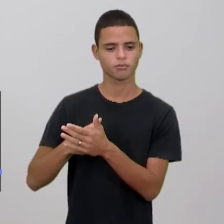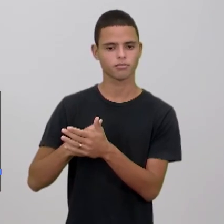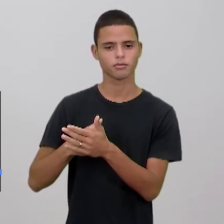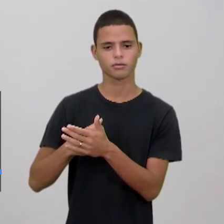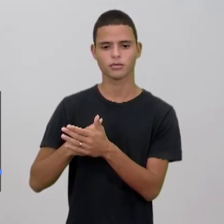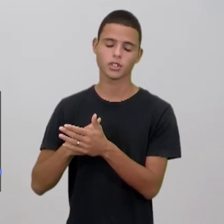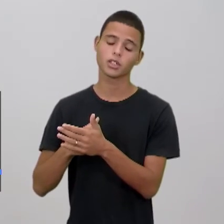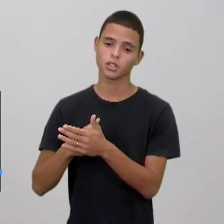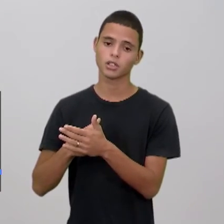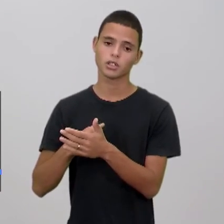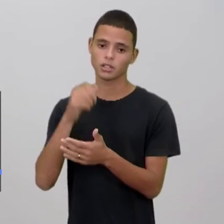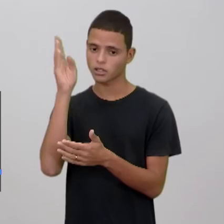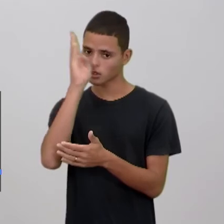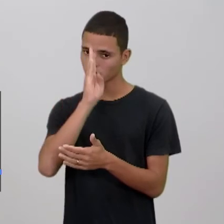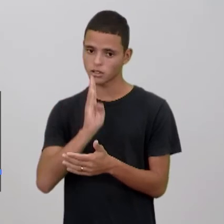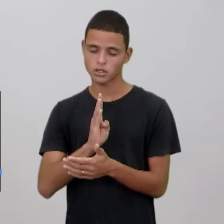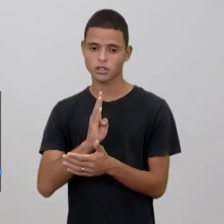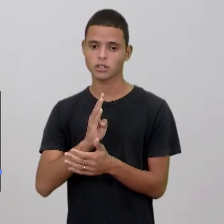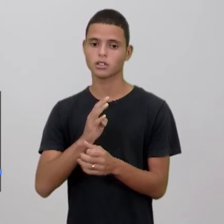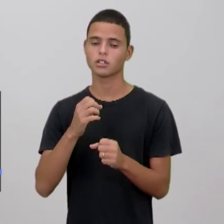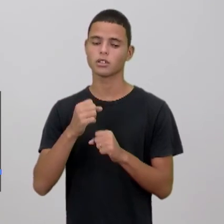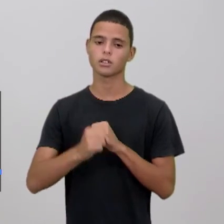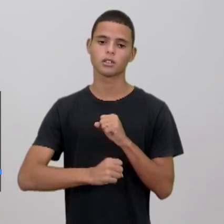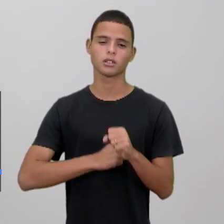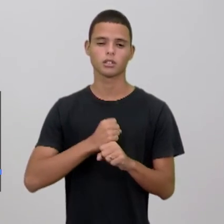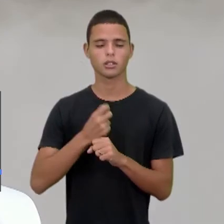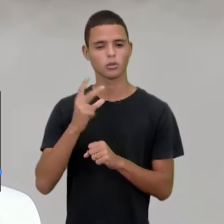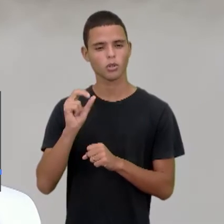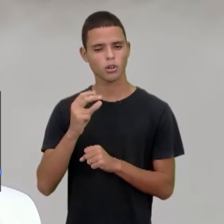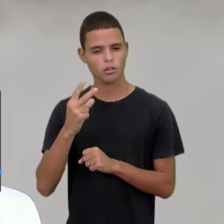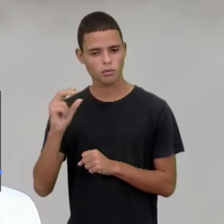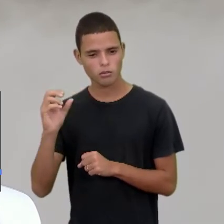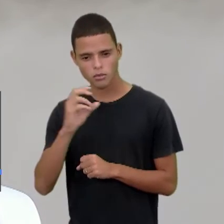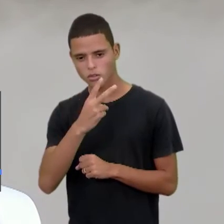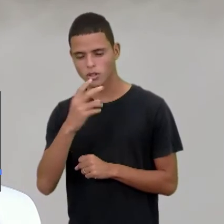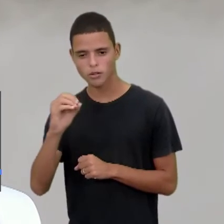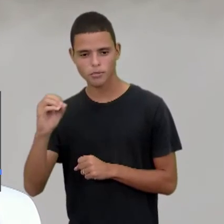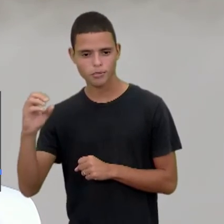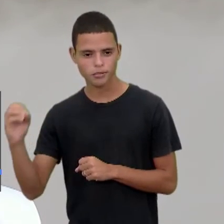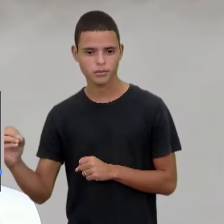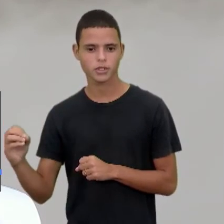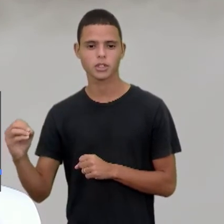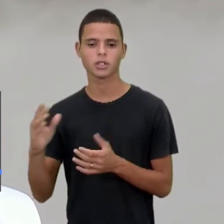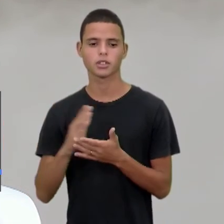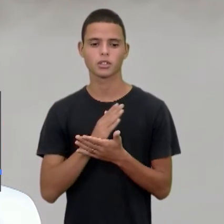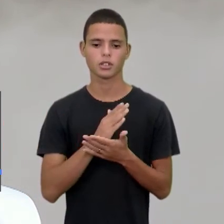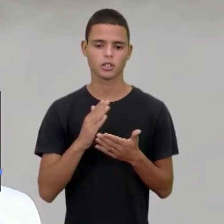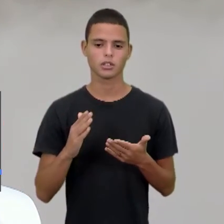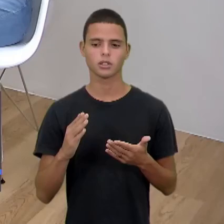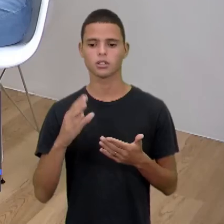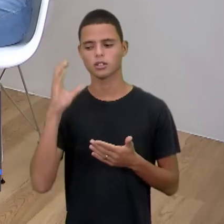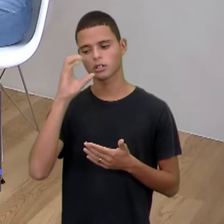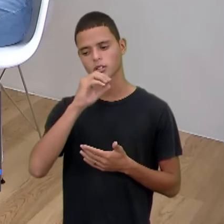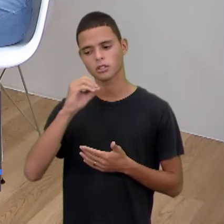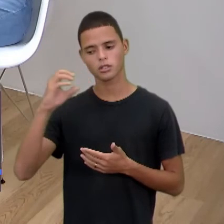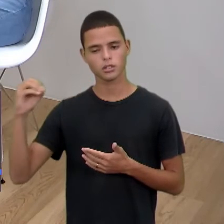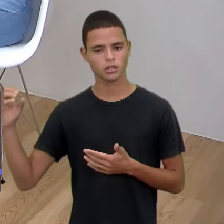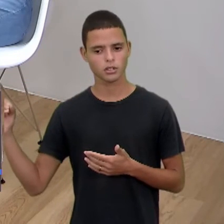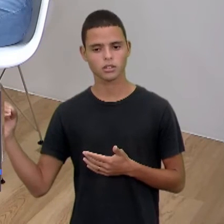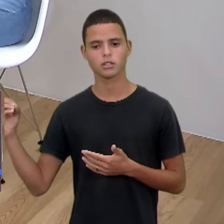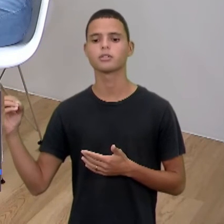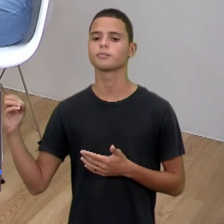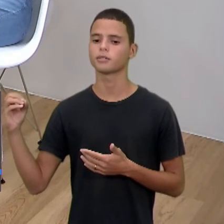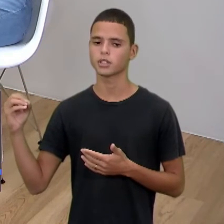E o Brasil, nos anos 2000, acho que você lembra disso, né? Eu lembro das viagens, né, que os militares o Brasil fizeram, passa